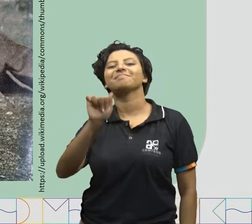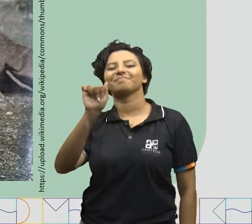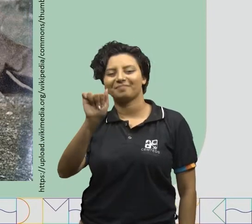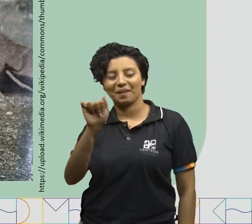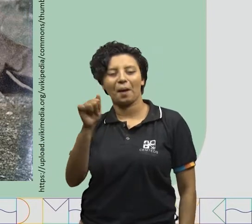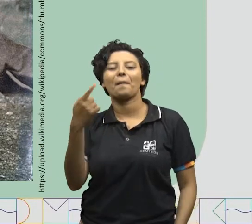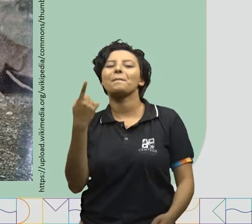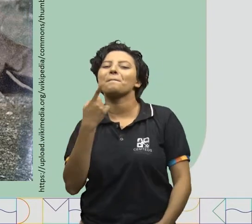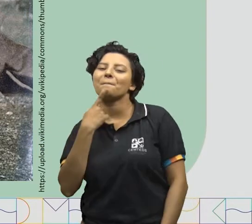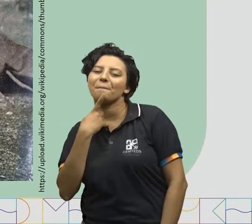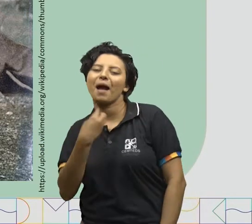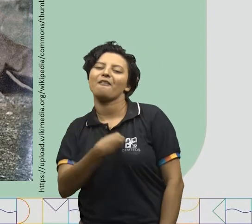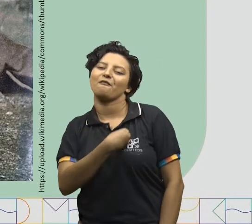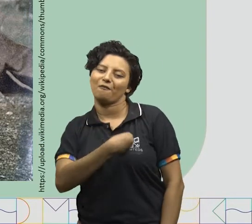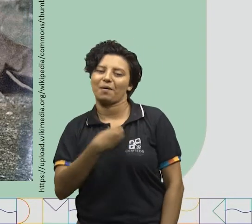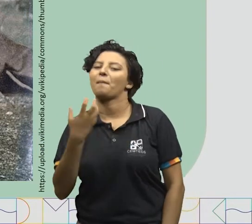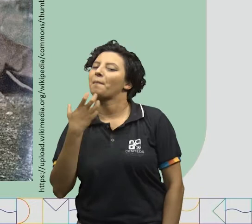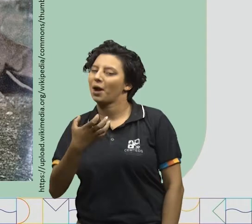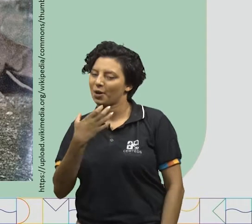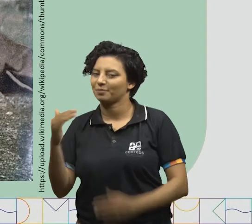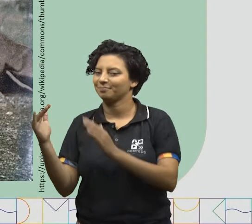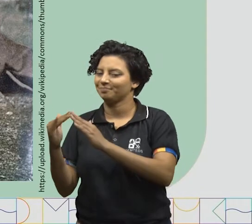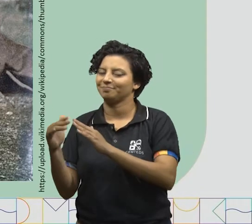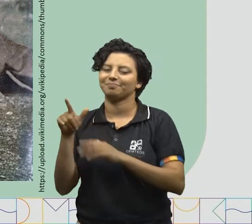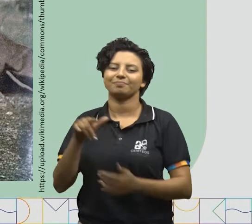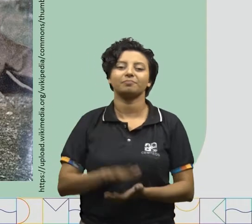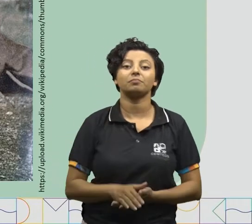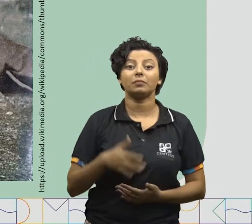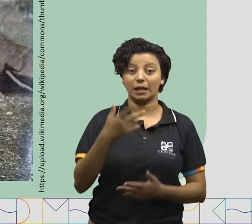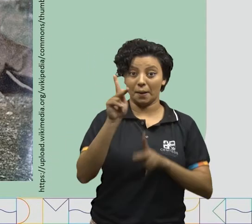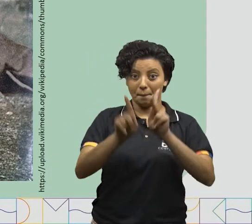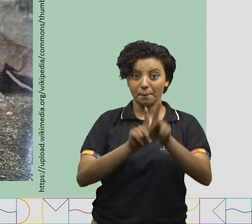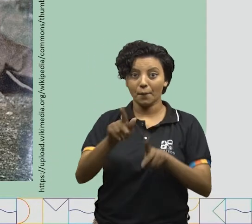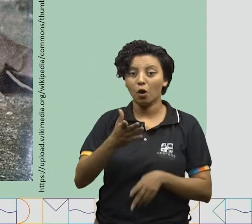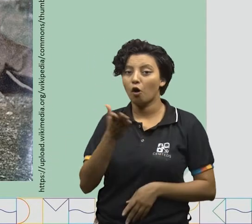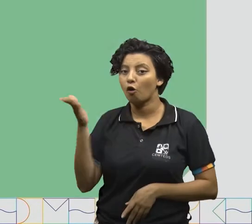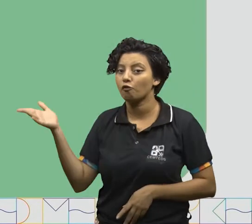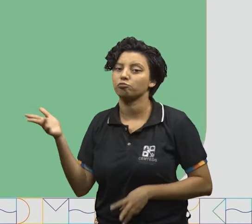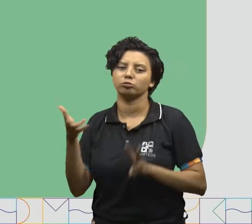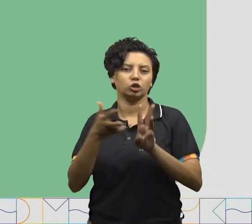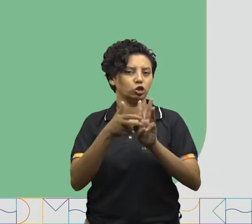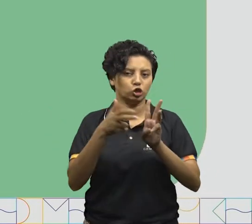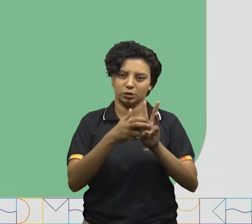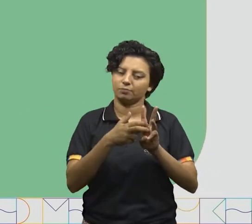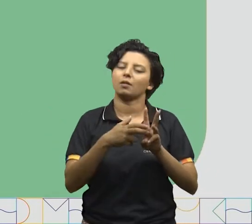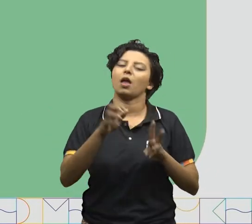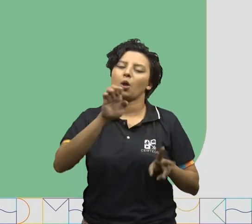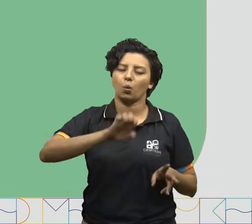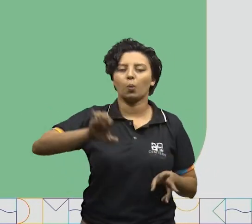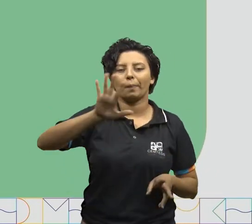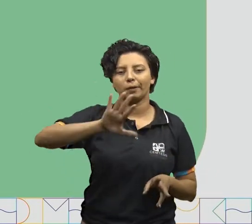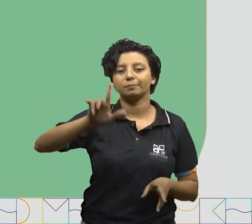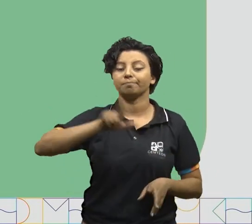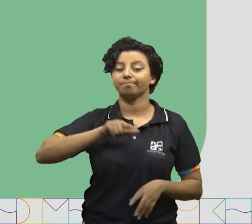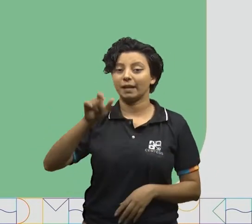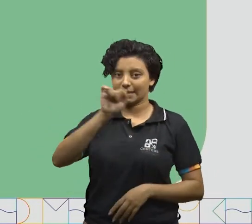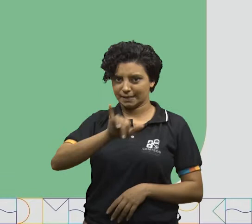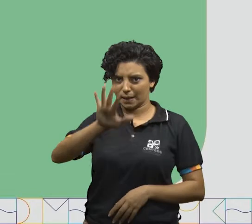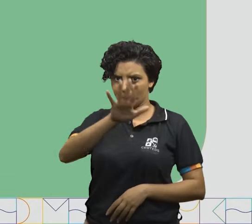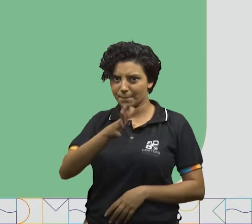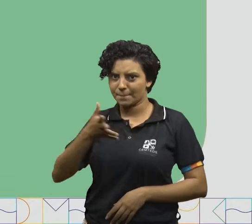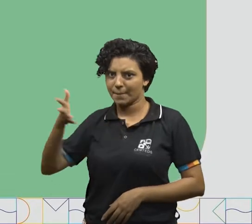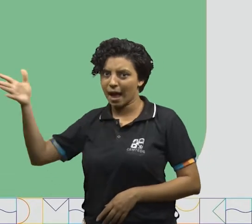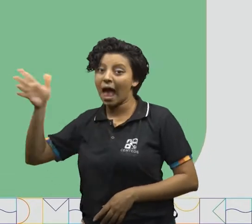do Papai Noel. Os Samis são considerados os únicos indígenas europeus. Nessa imagem vemos representações de